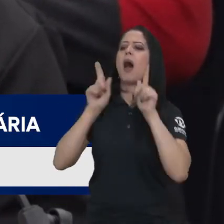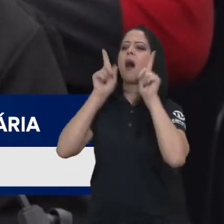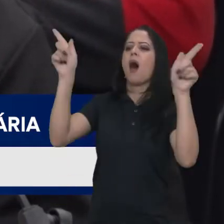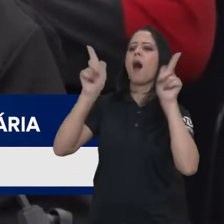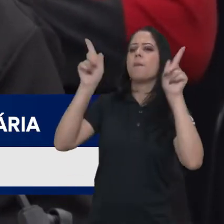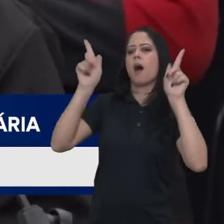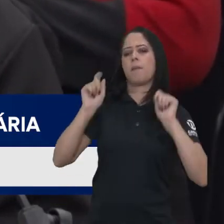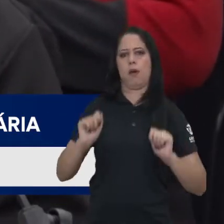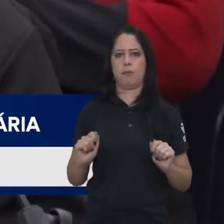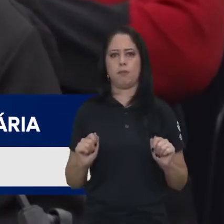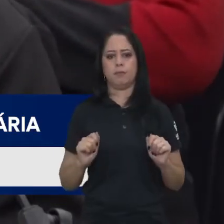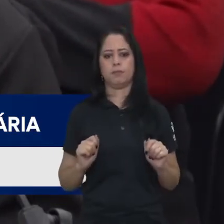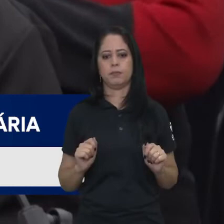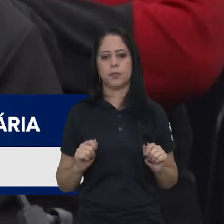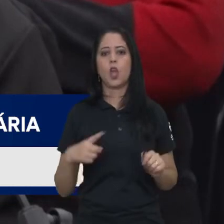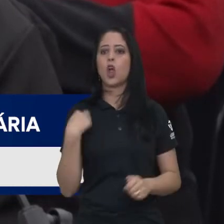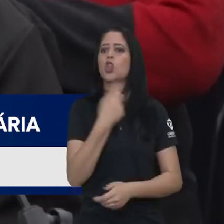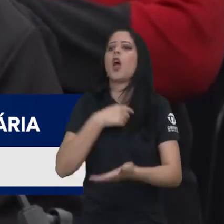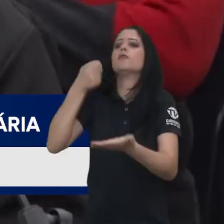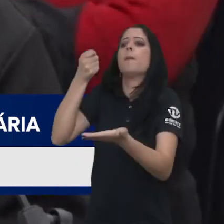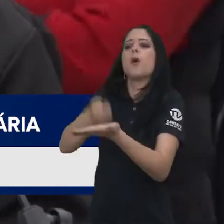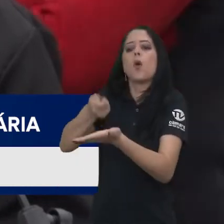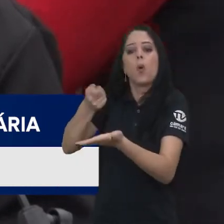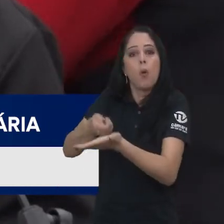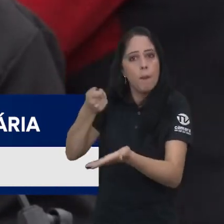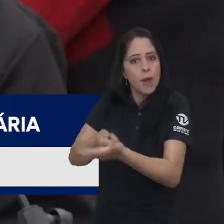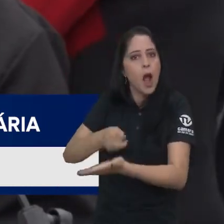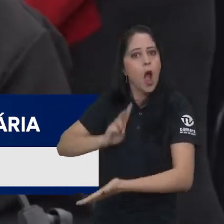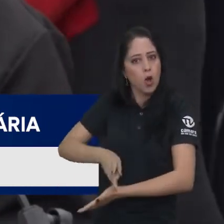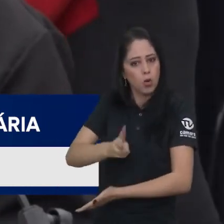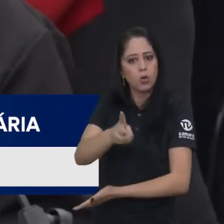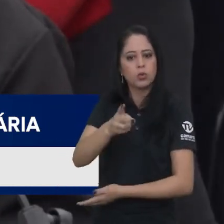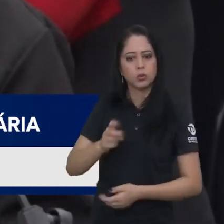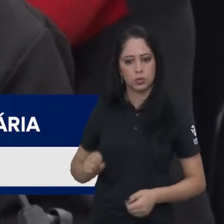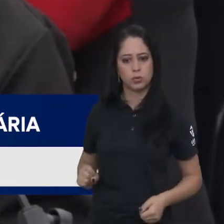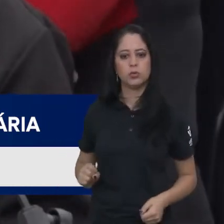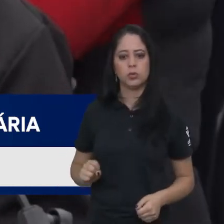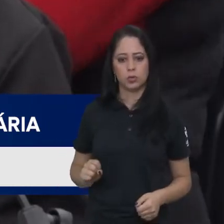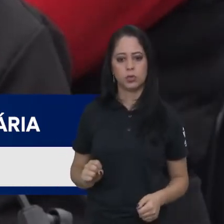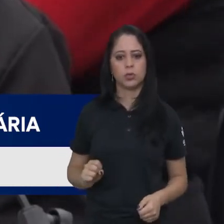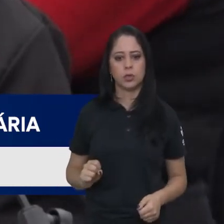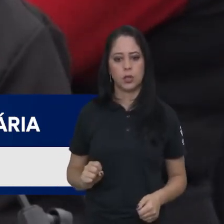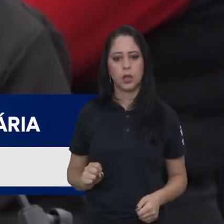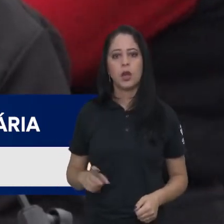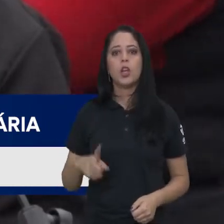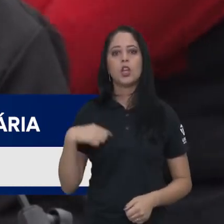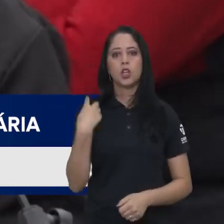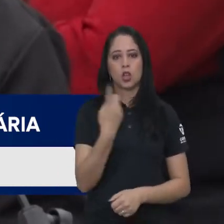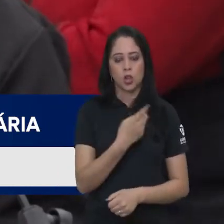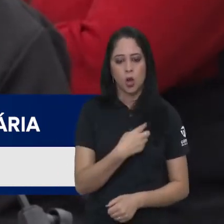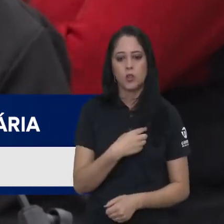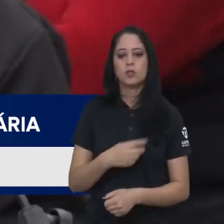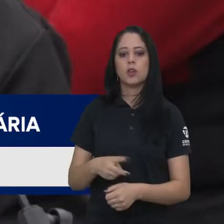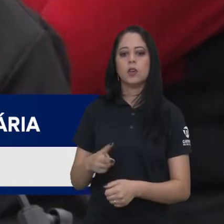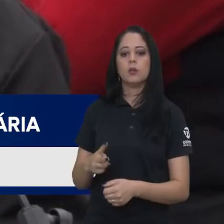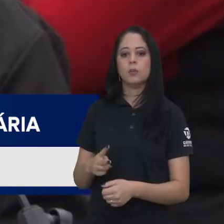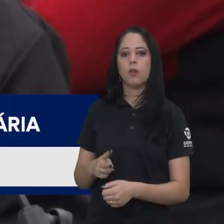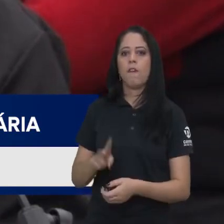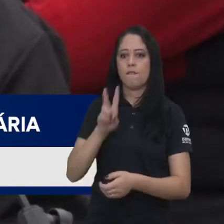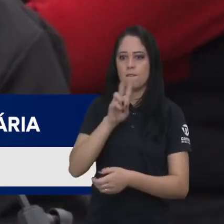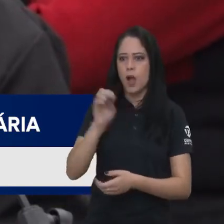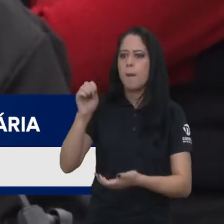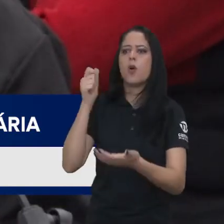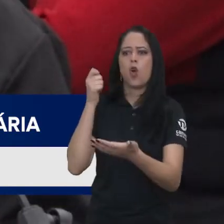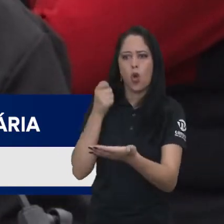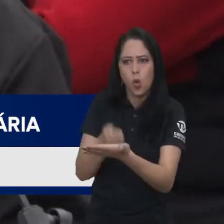procedente para a população. Nós vamos cobrar, nós vamos policiar e nós vamos ficar